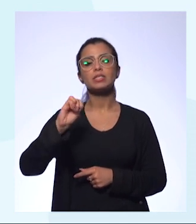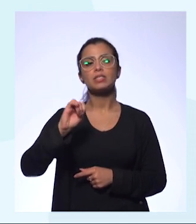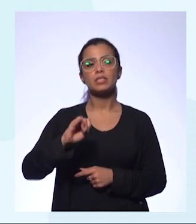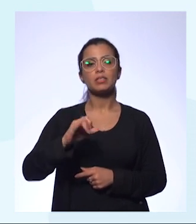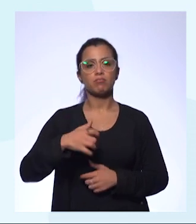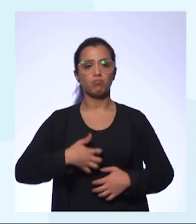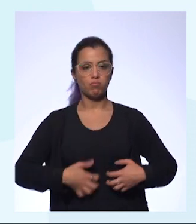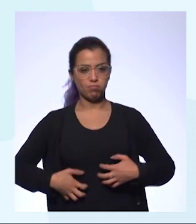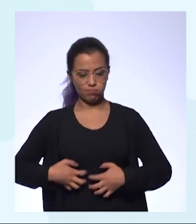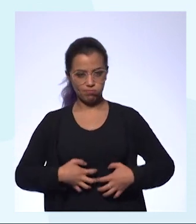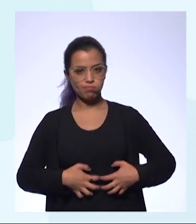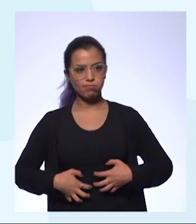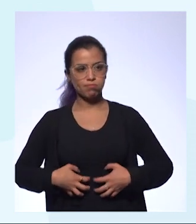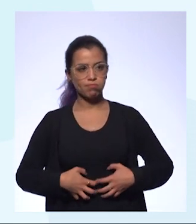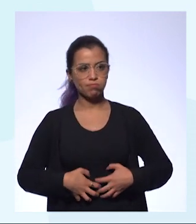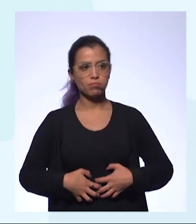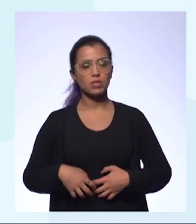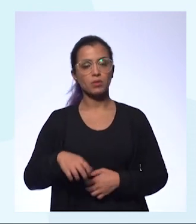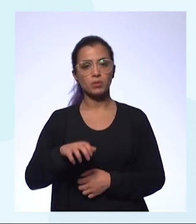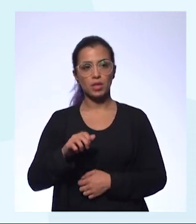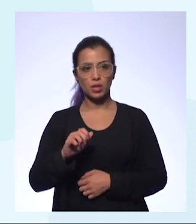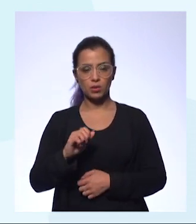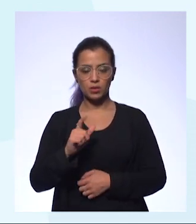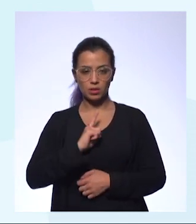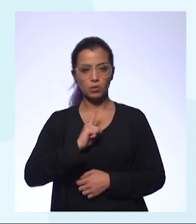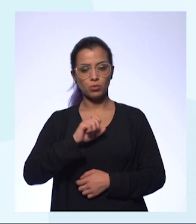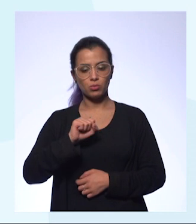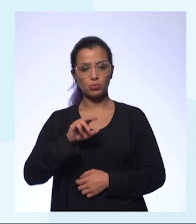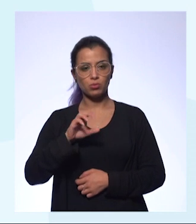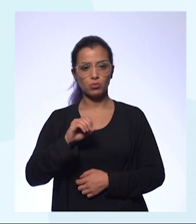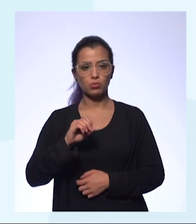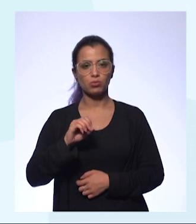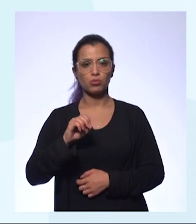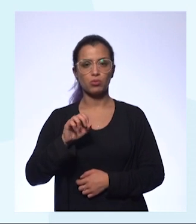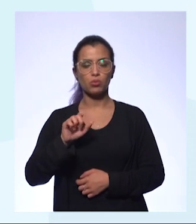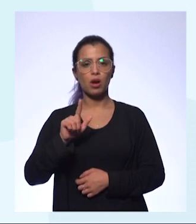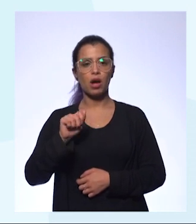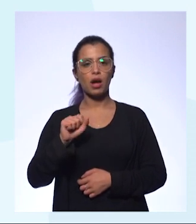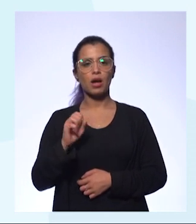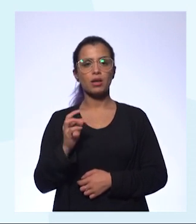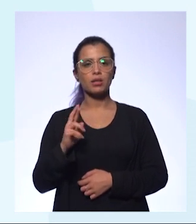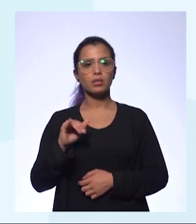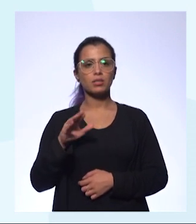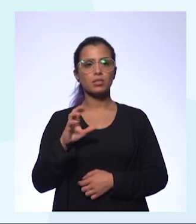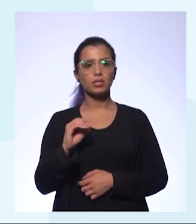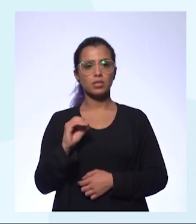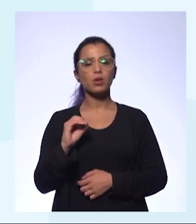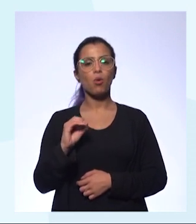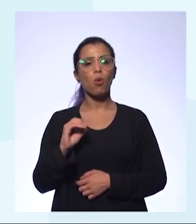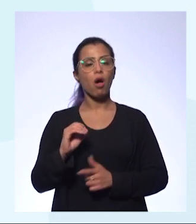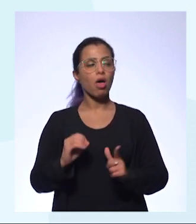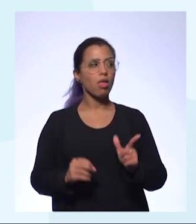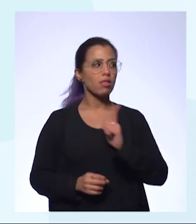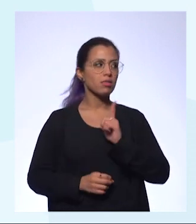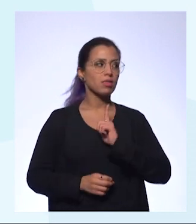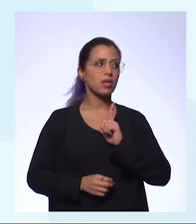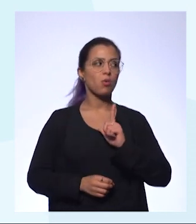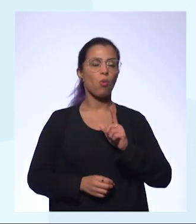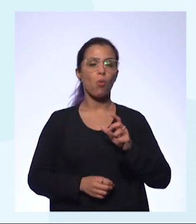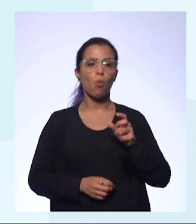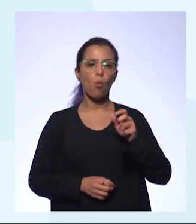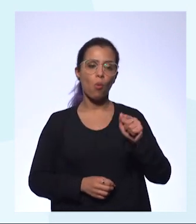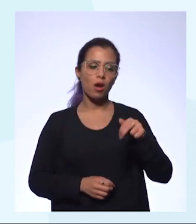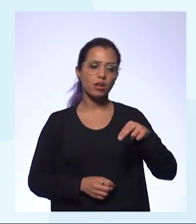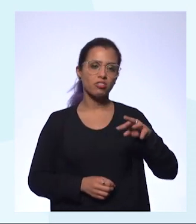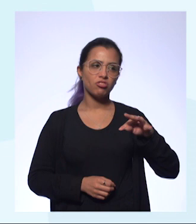seu estômago. Como lá o suco gástrico é basicamente ácido clorídrico, eu vou colocar um antiácido, no caso um leite de magnésia, que